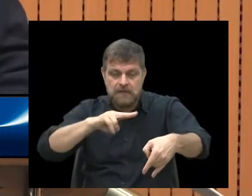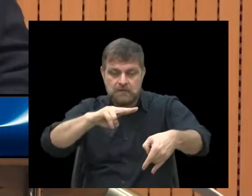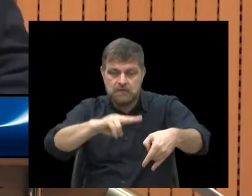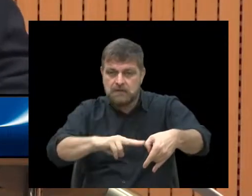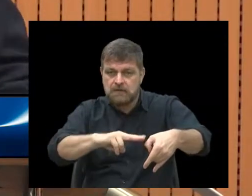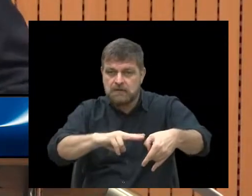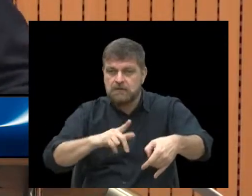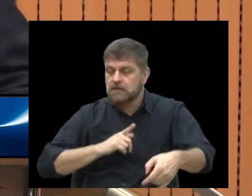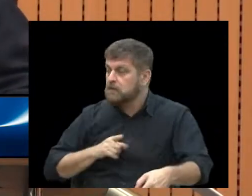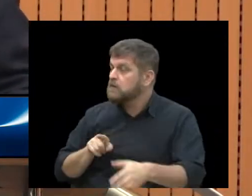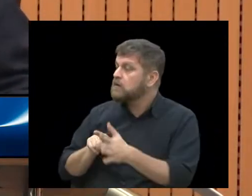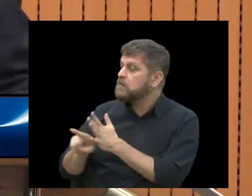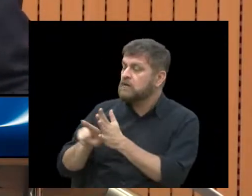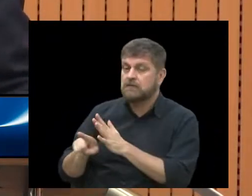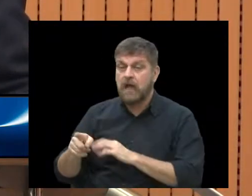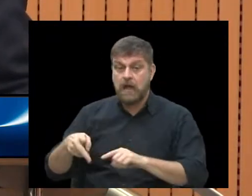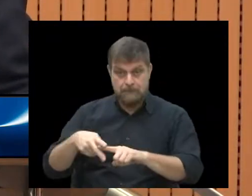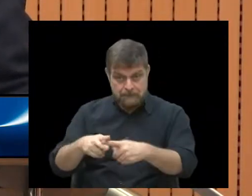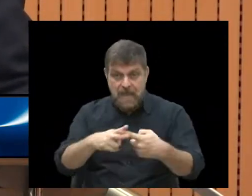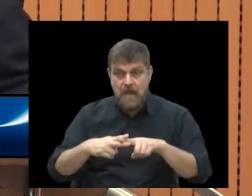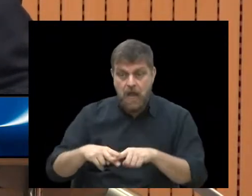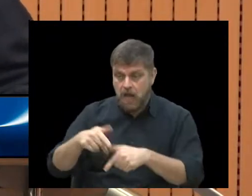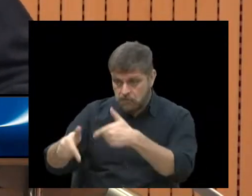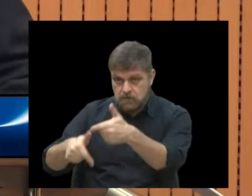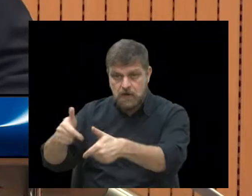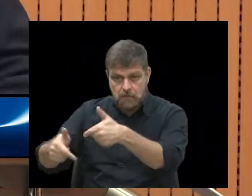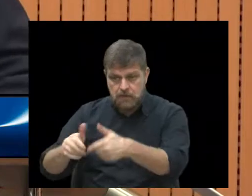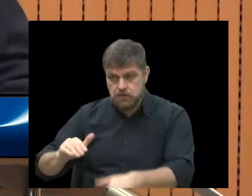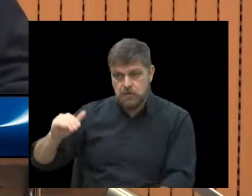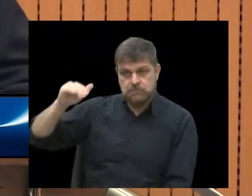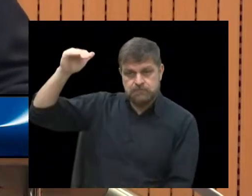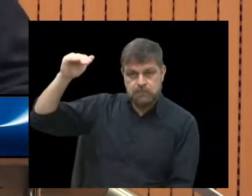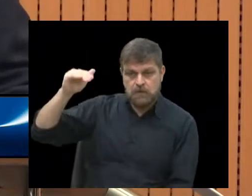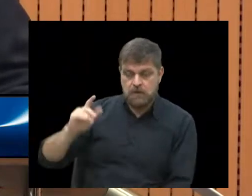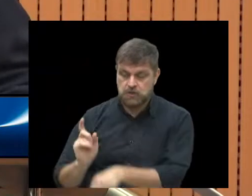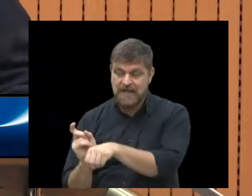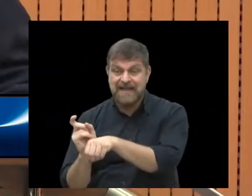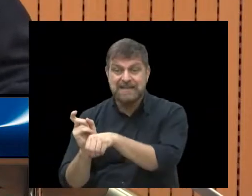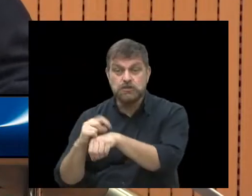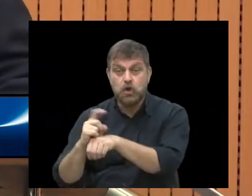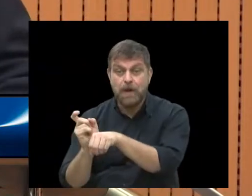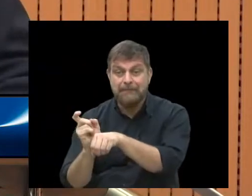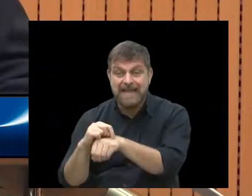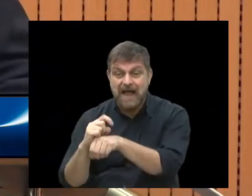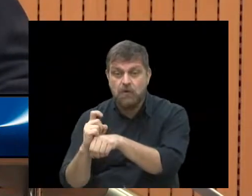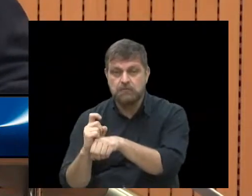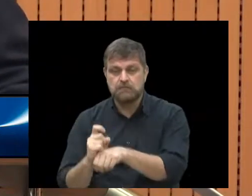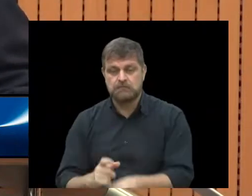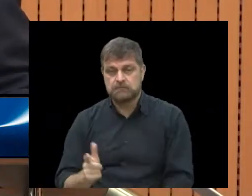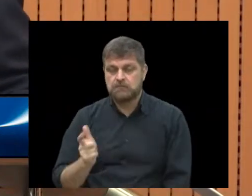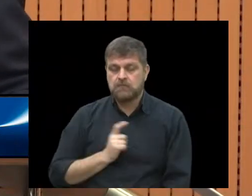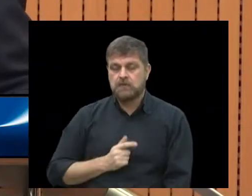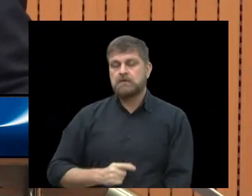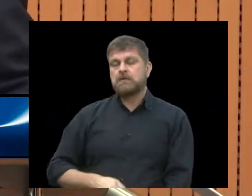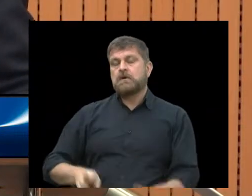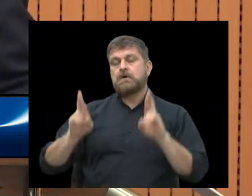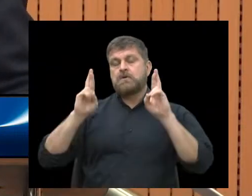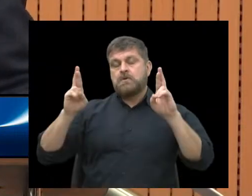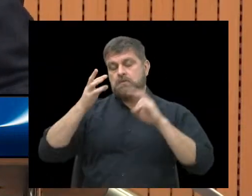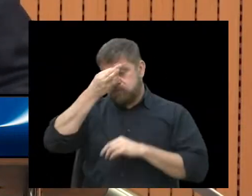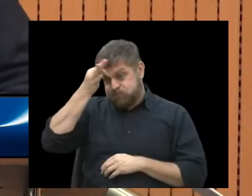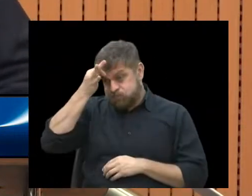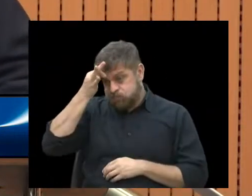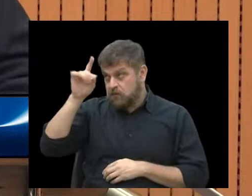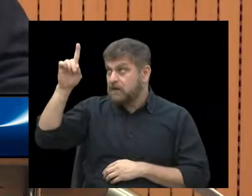ele falou, cadê ele? Ah, ele é mecânico, ele foi trabalhar. E ele dormiu com esse escorpião. Por sorte, graças a Deus, ela não